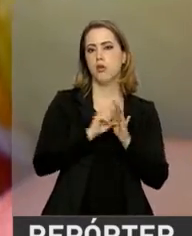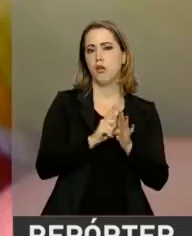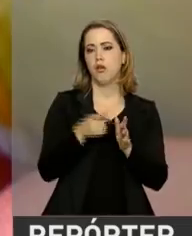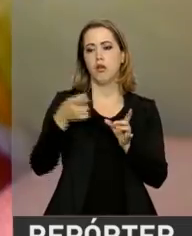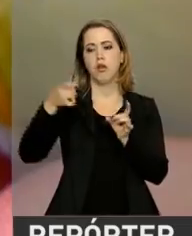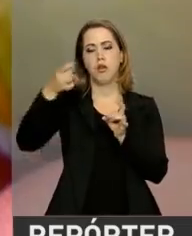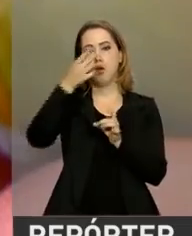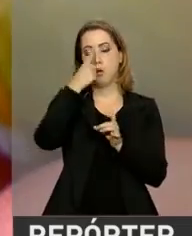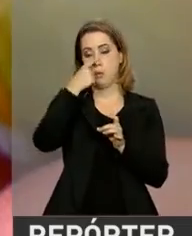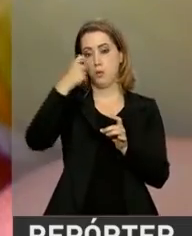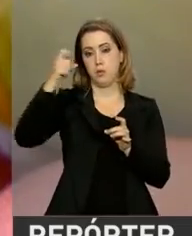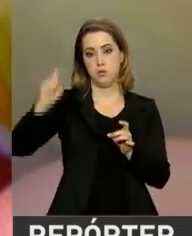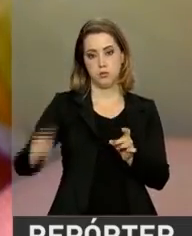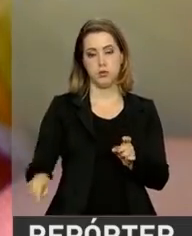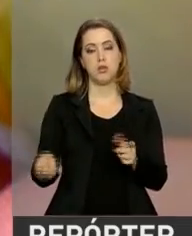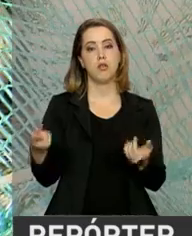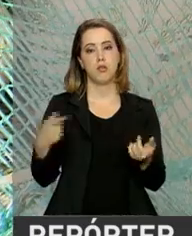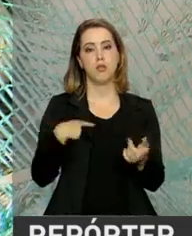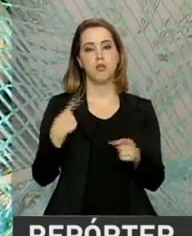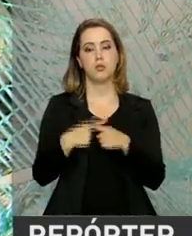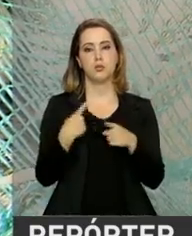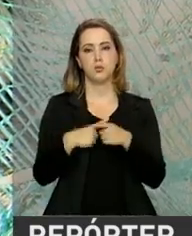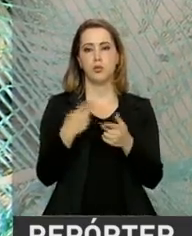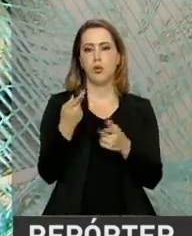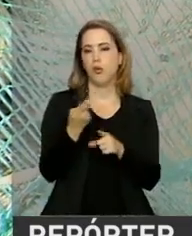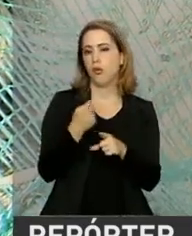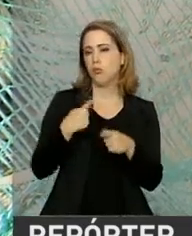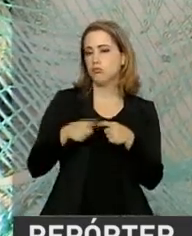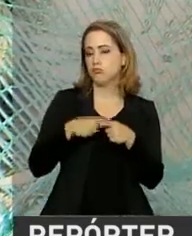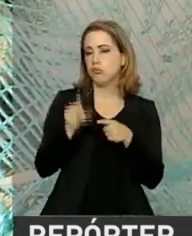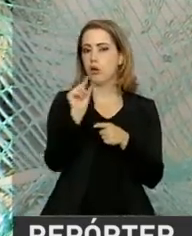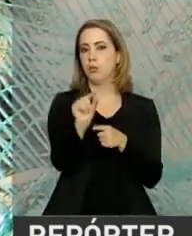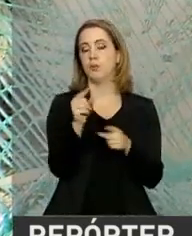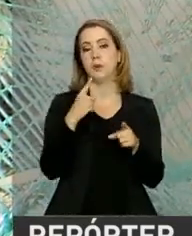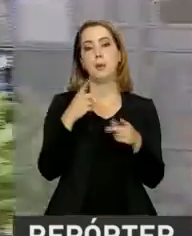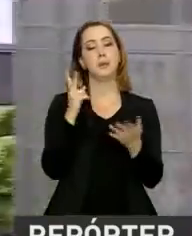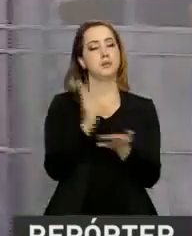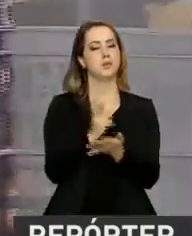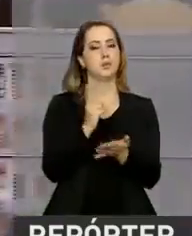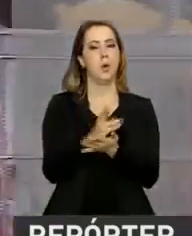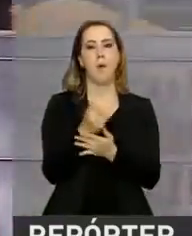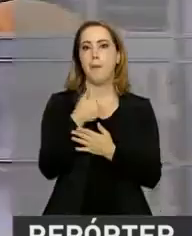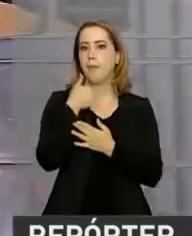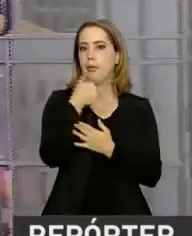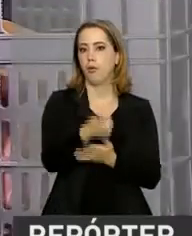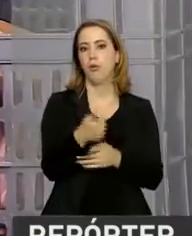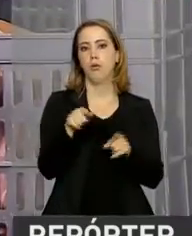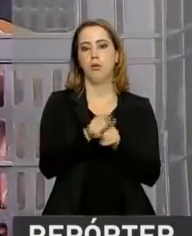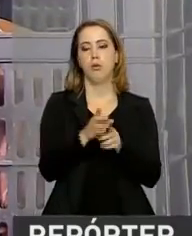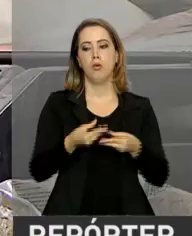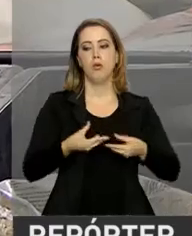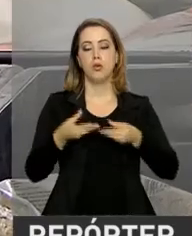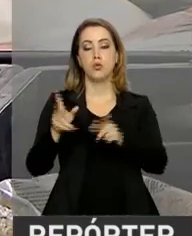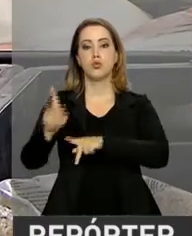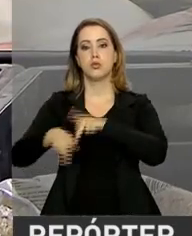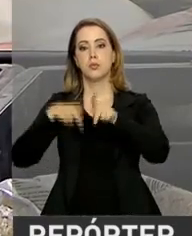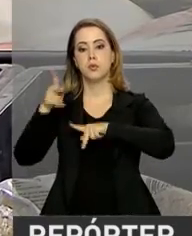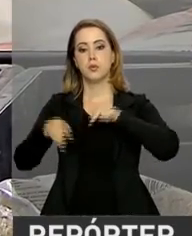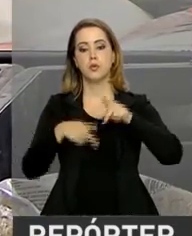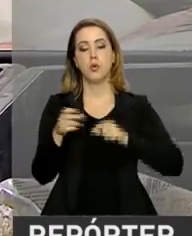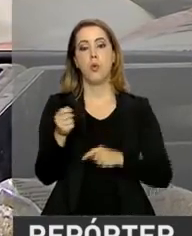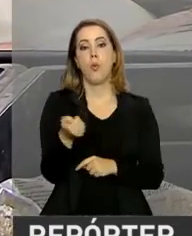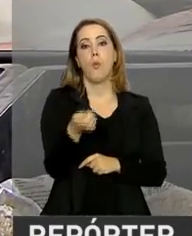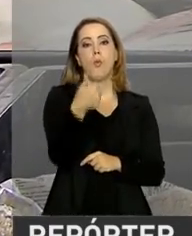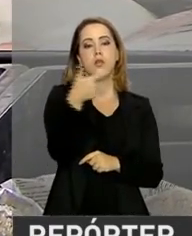como rochas e machucados mas com os mesmos valores nutricionais vão para a população são quase